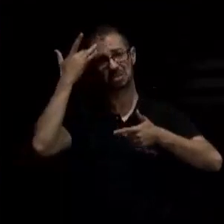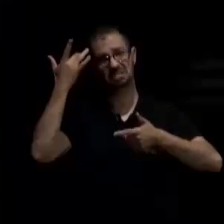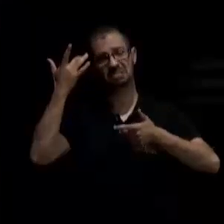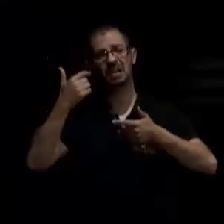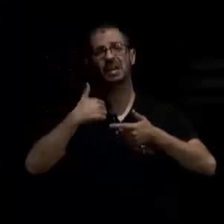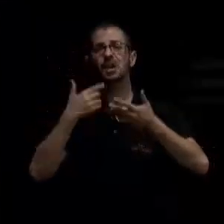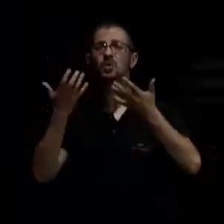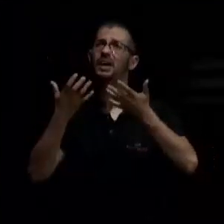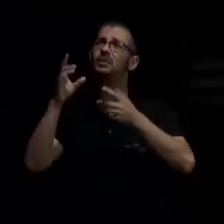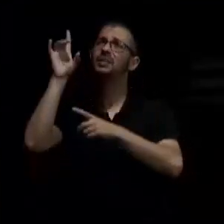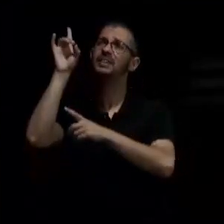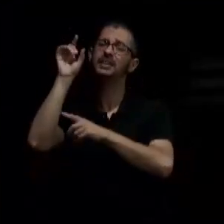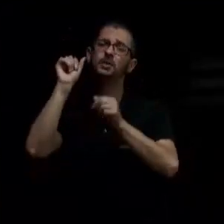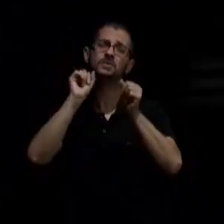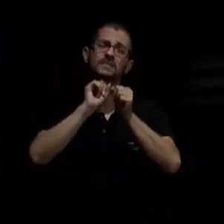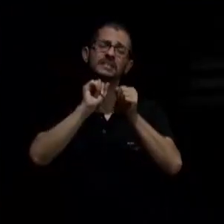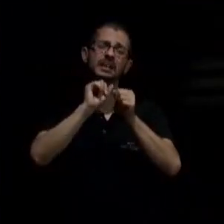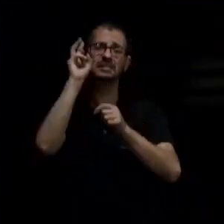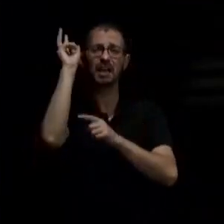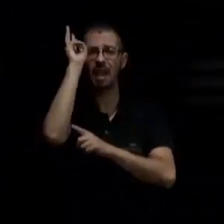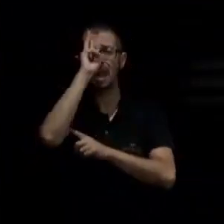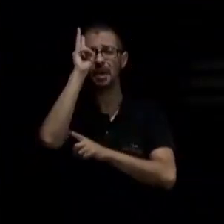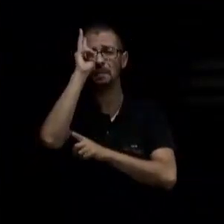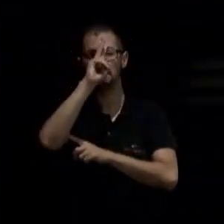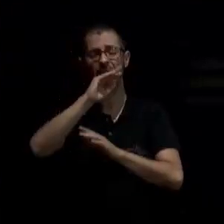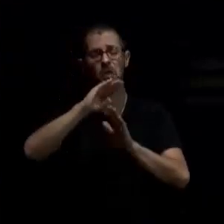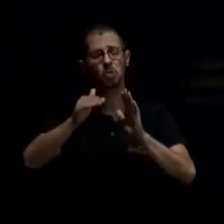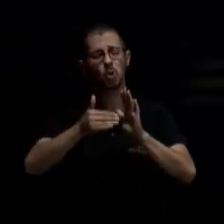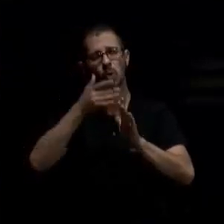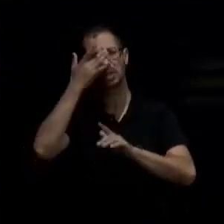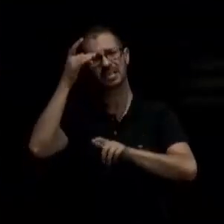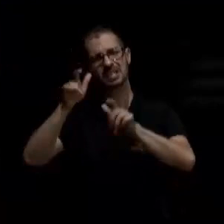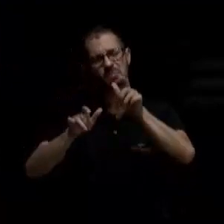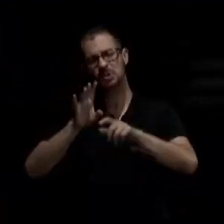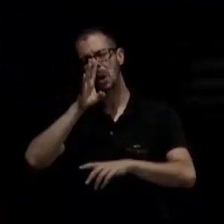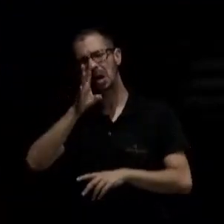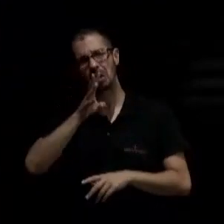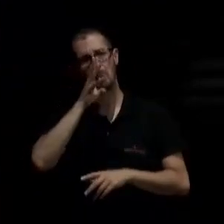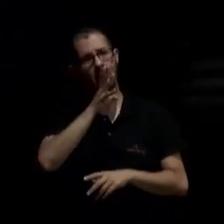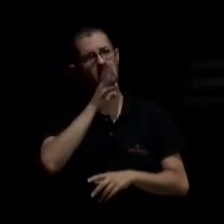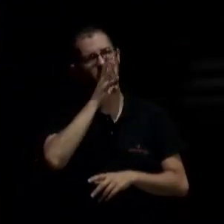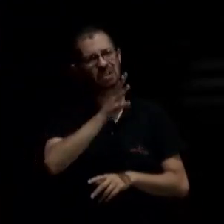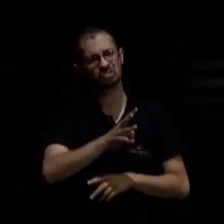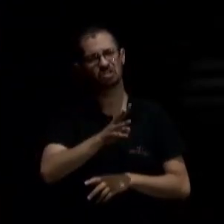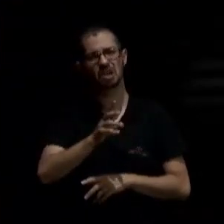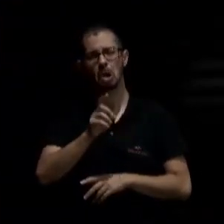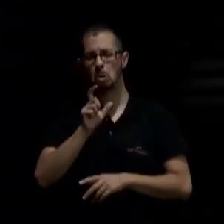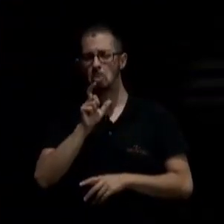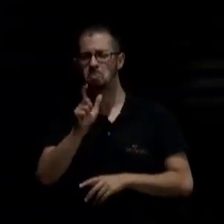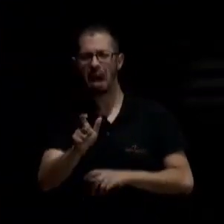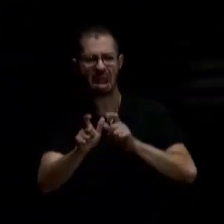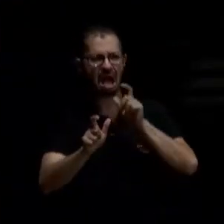uma coisa, me fizesse lembrar todas as pessoas que eu ofendi, ou com palavras, ou